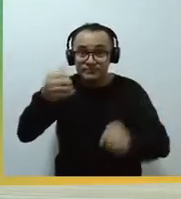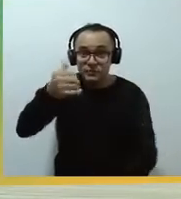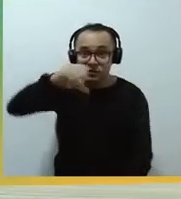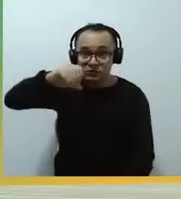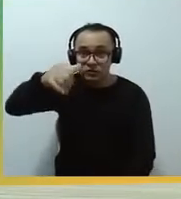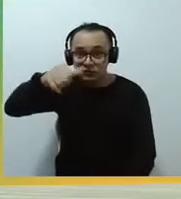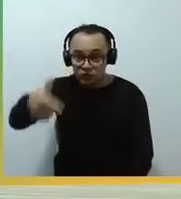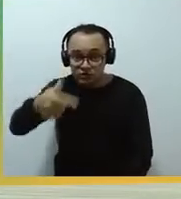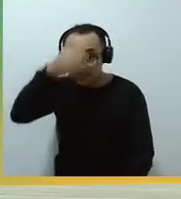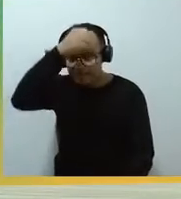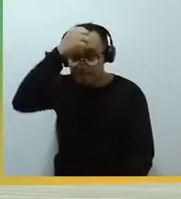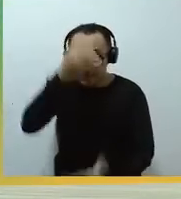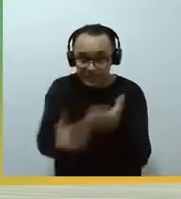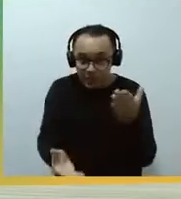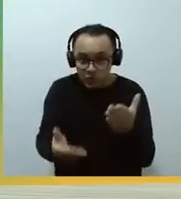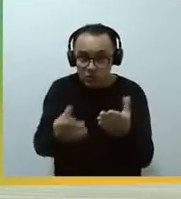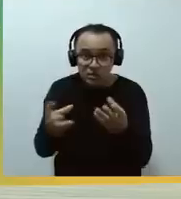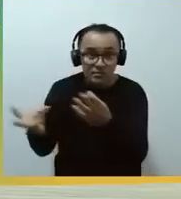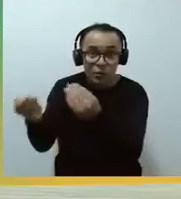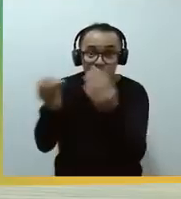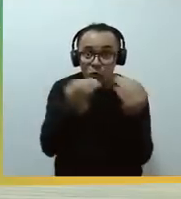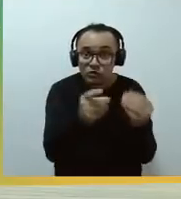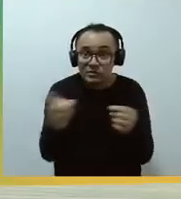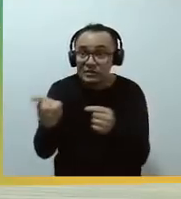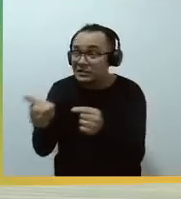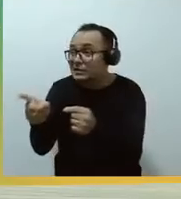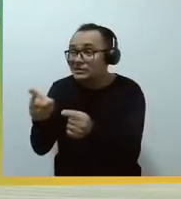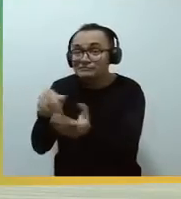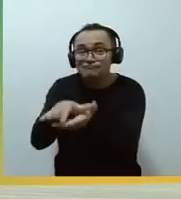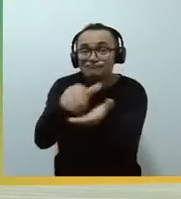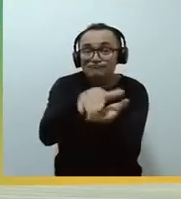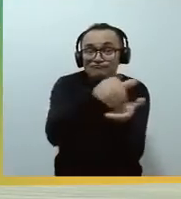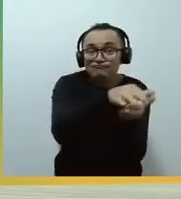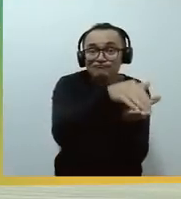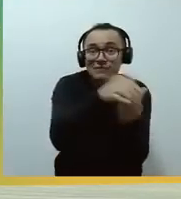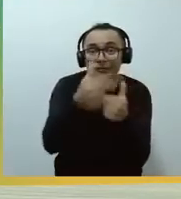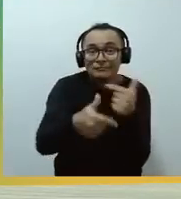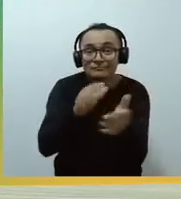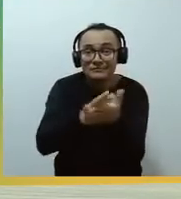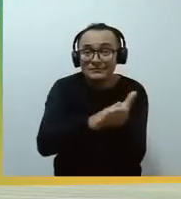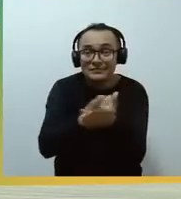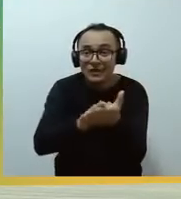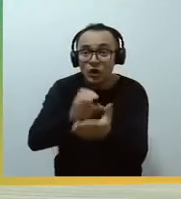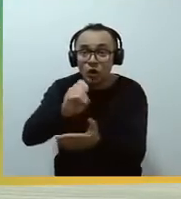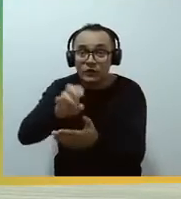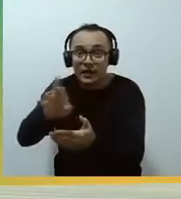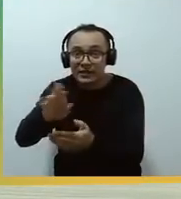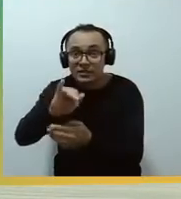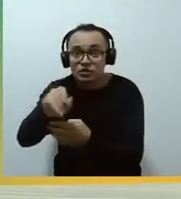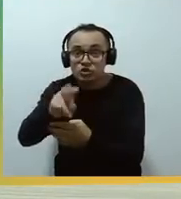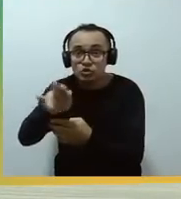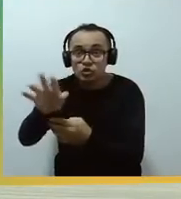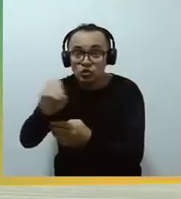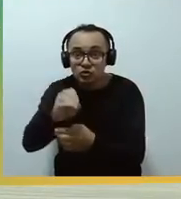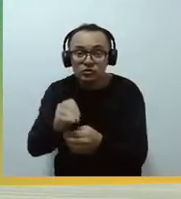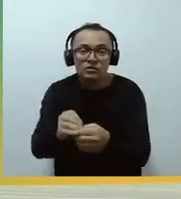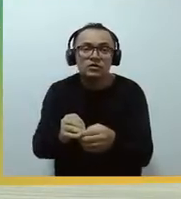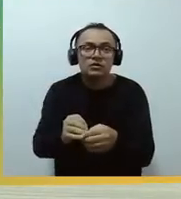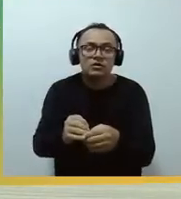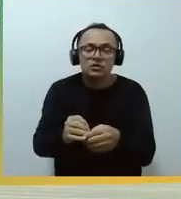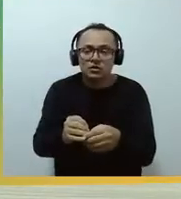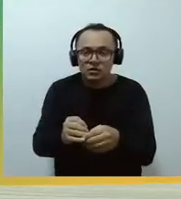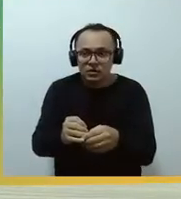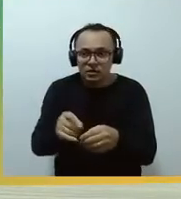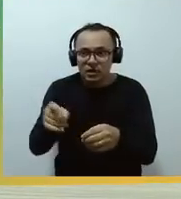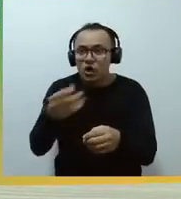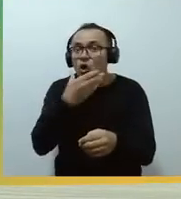aliados ficarem desempregados, Odair José Manrich, Salomão Peruso e Júlio César Machado Machado, que eram seus homens de confiança,